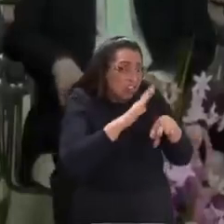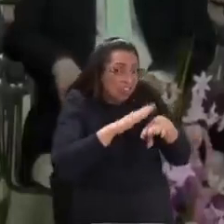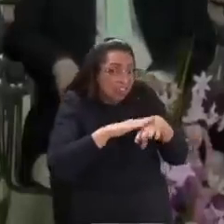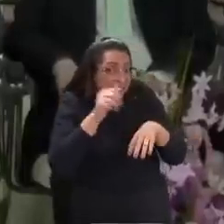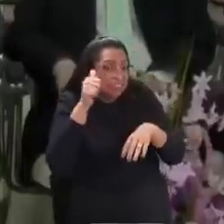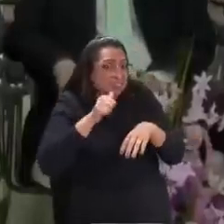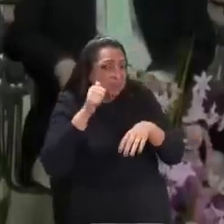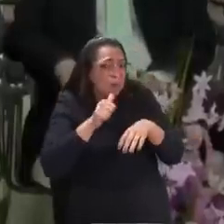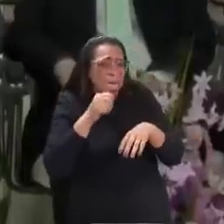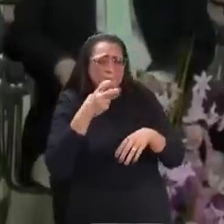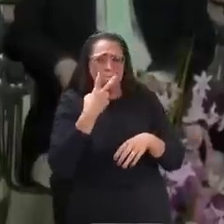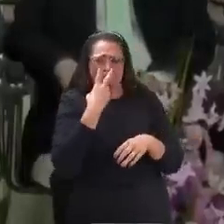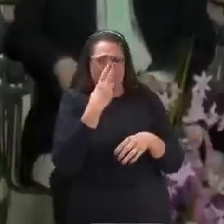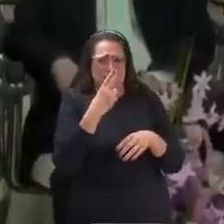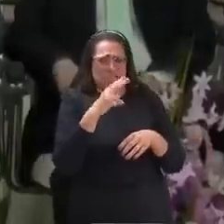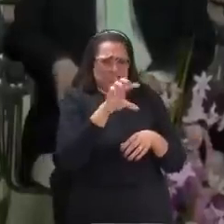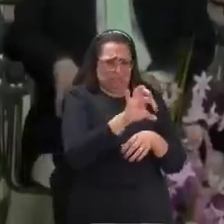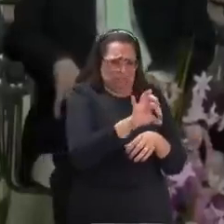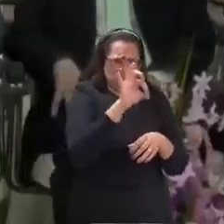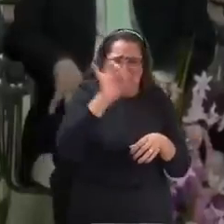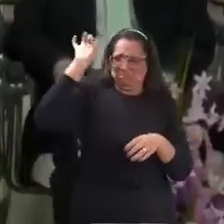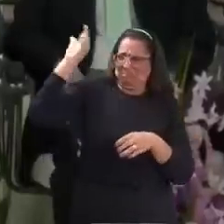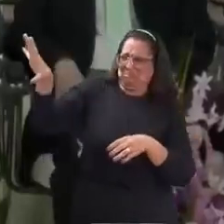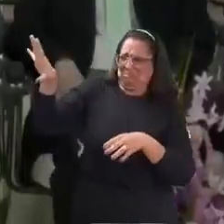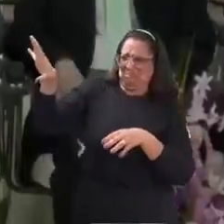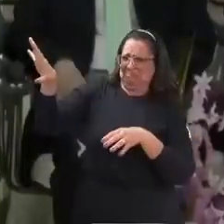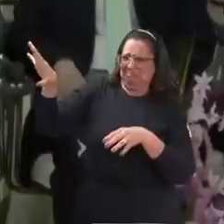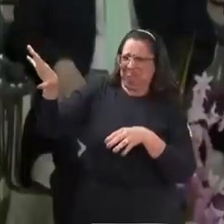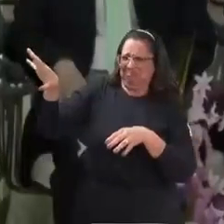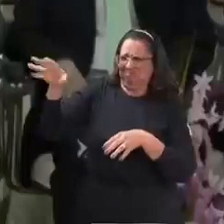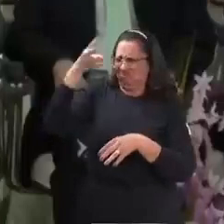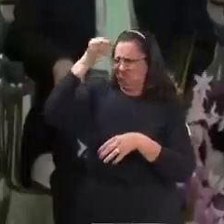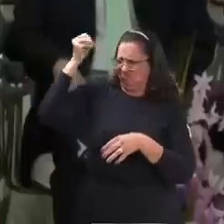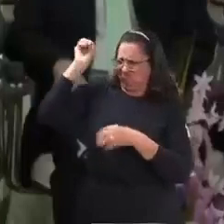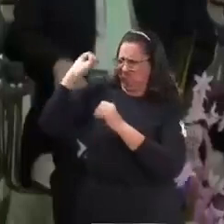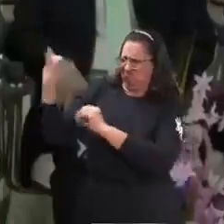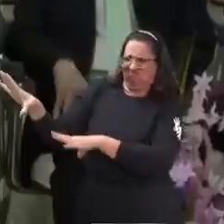Você analise a história, que a mulher sempre vem em segundo.